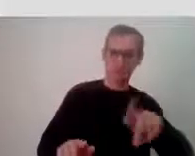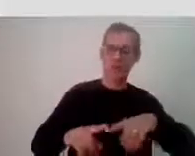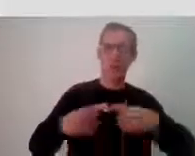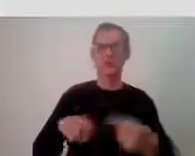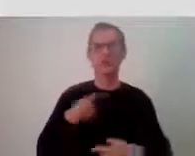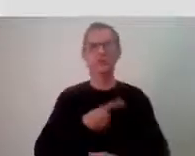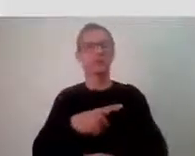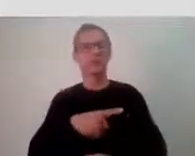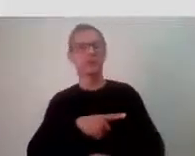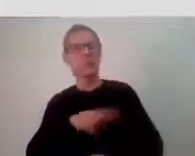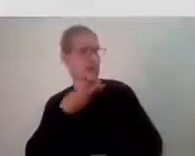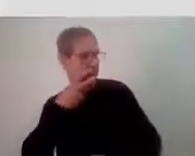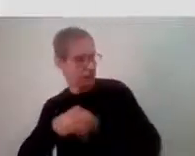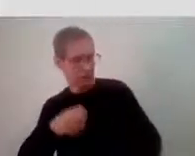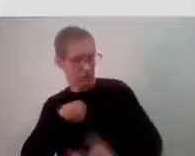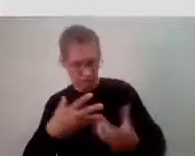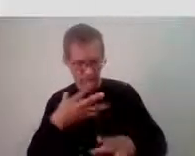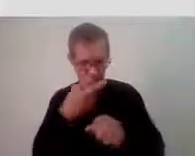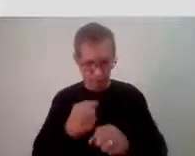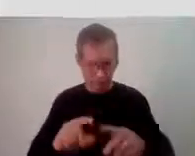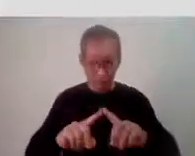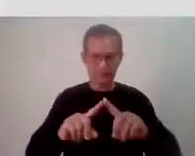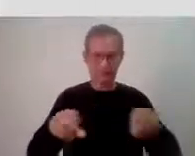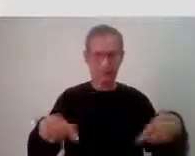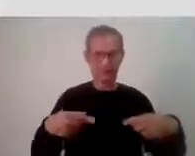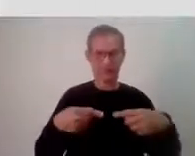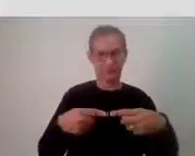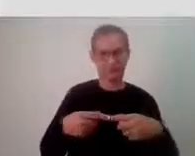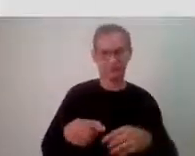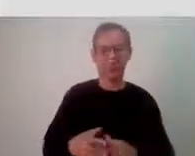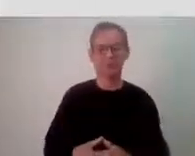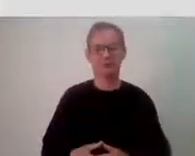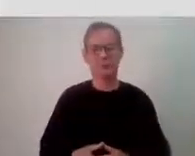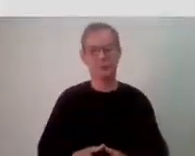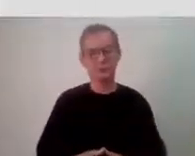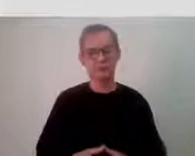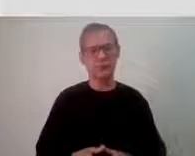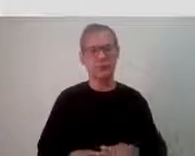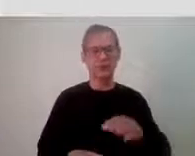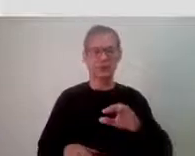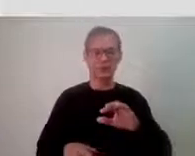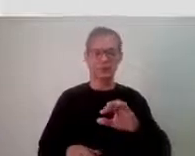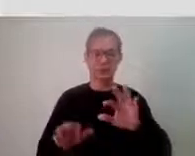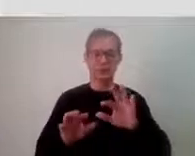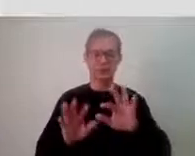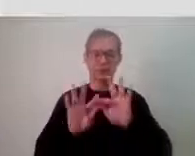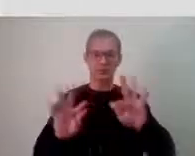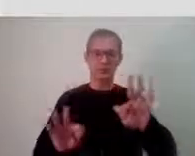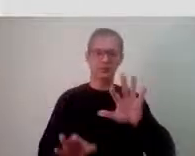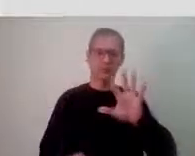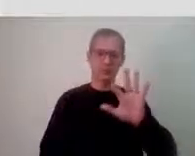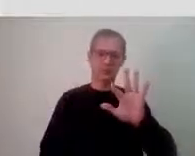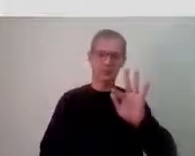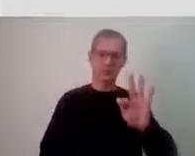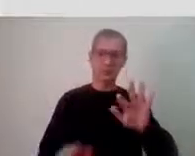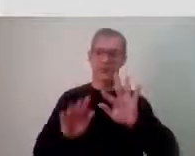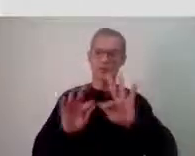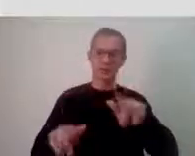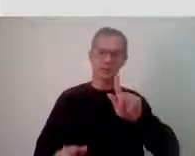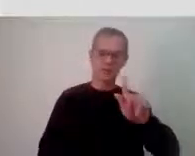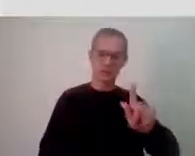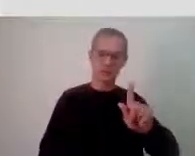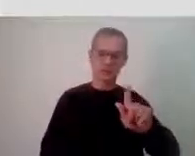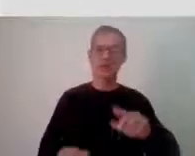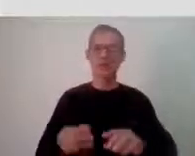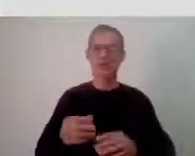Esquematicamente, nós vamos ter aqui, ó, eu quero calcular essa região aqui, ó. Função f, função g. O exercício fala, a definição ela